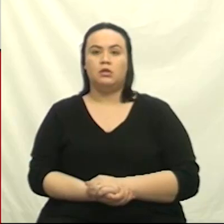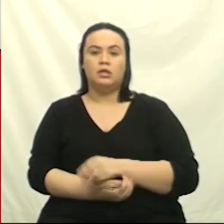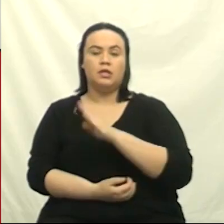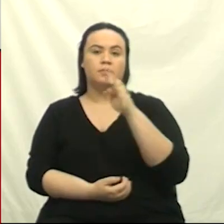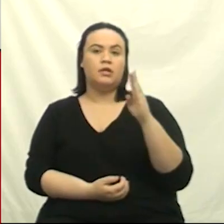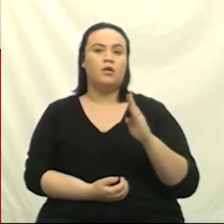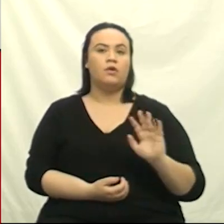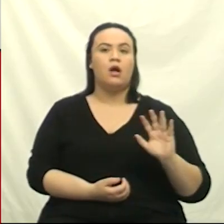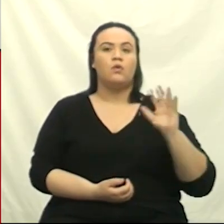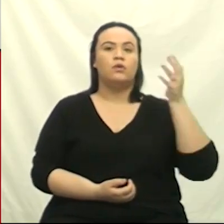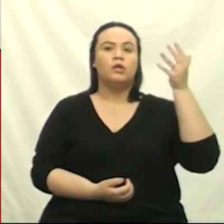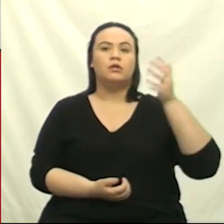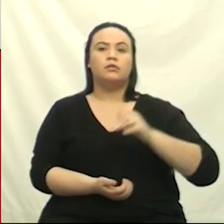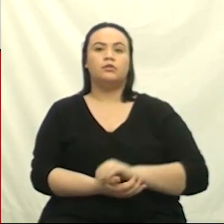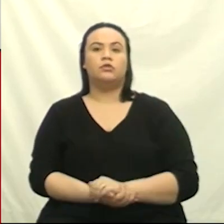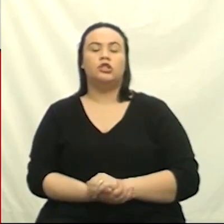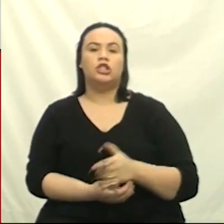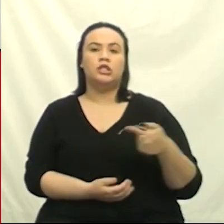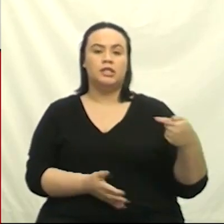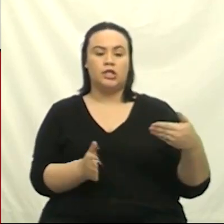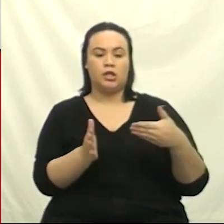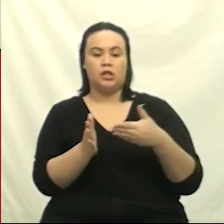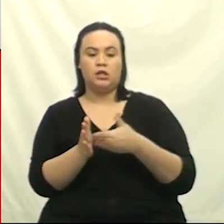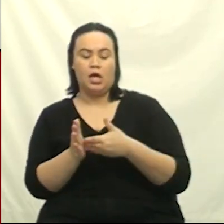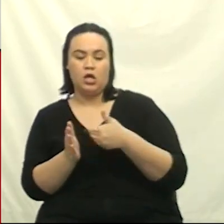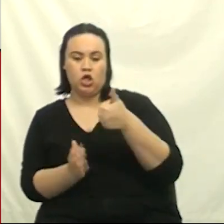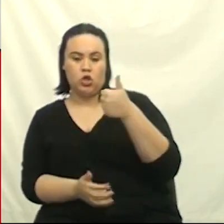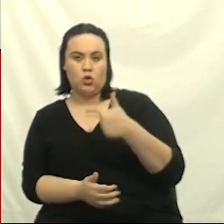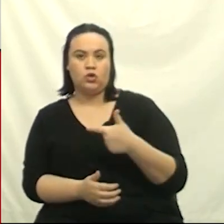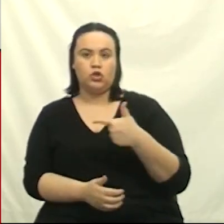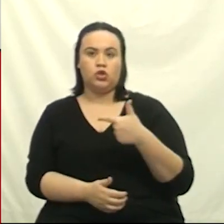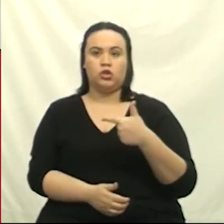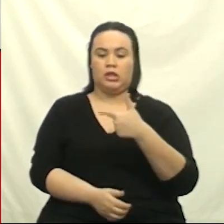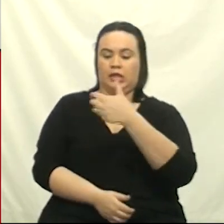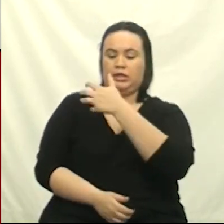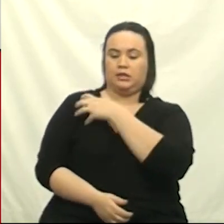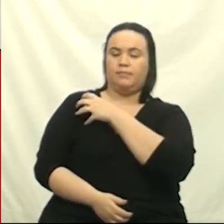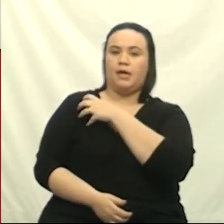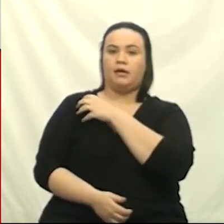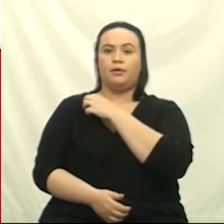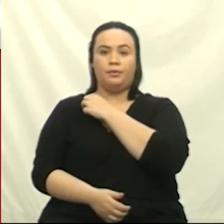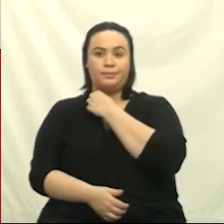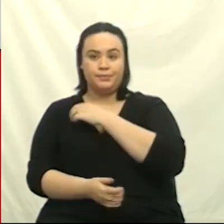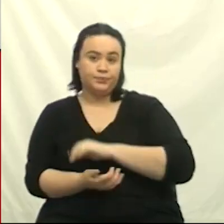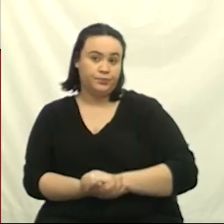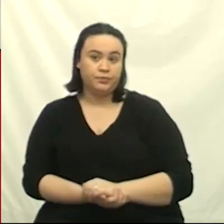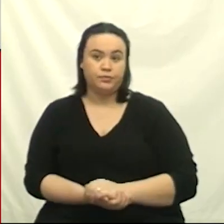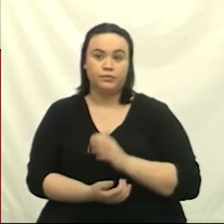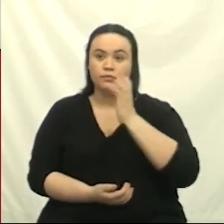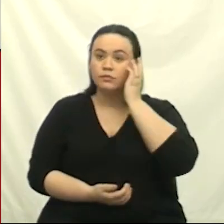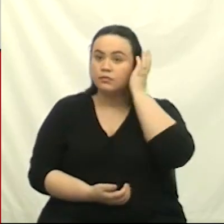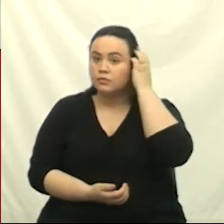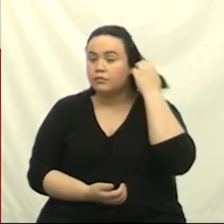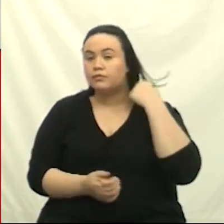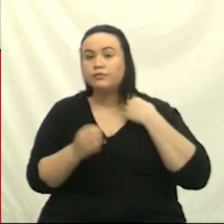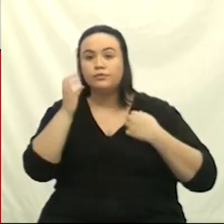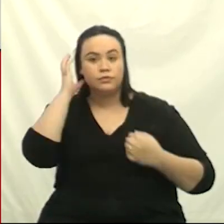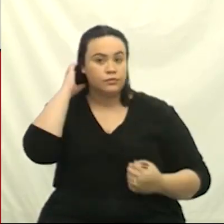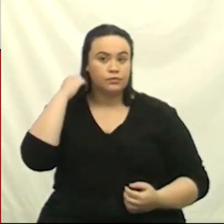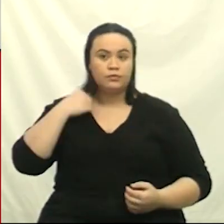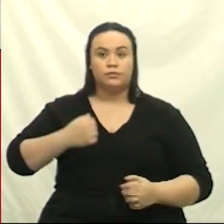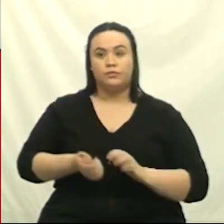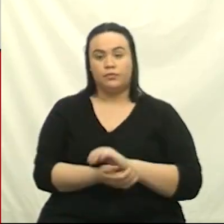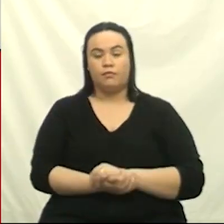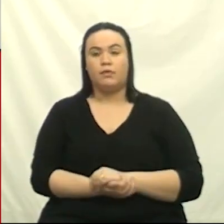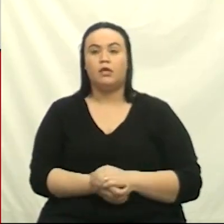acontecerá de 7 a 12 de outubro em Salvador Bahia Ante o exposto